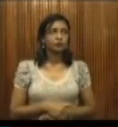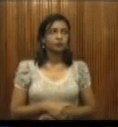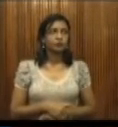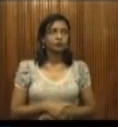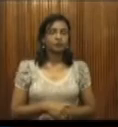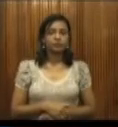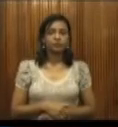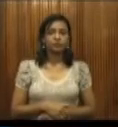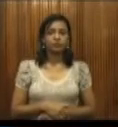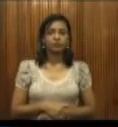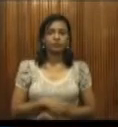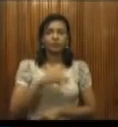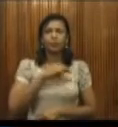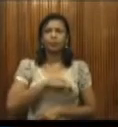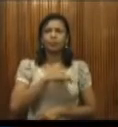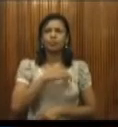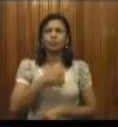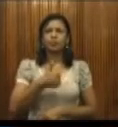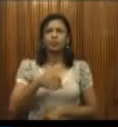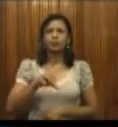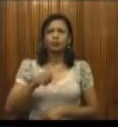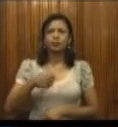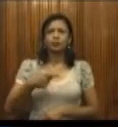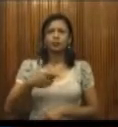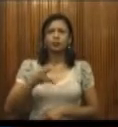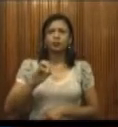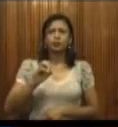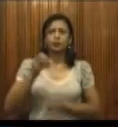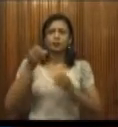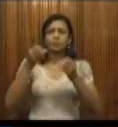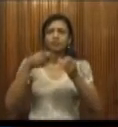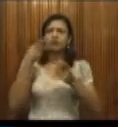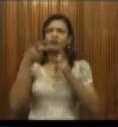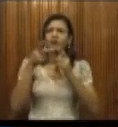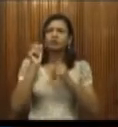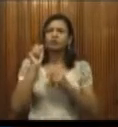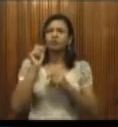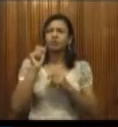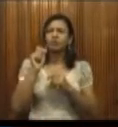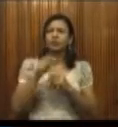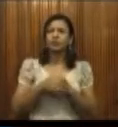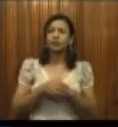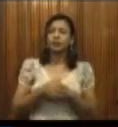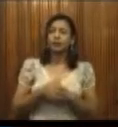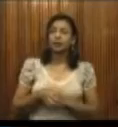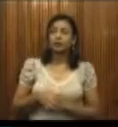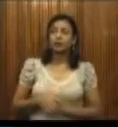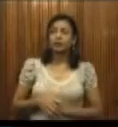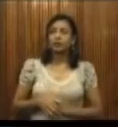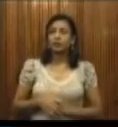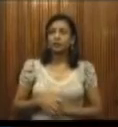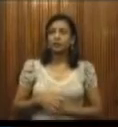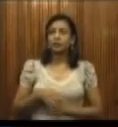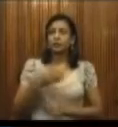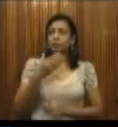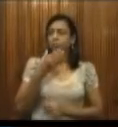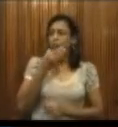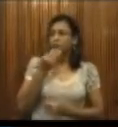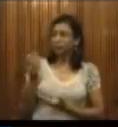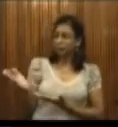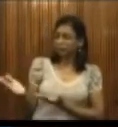Mateus 19, verso 20, o que é que diz aí? Replicou-lhe o jovem. Então, Marcos diz que é um homem